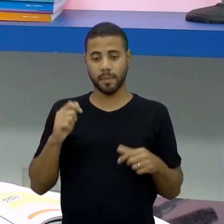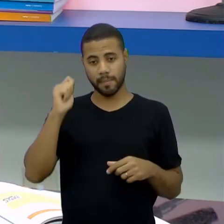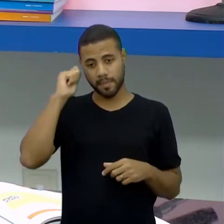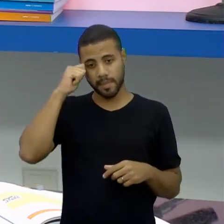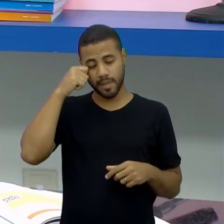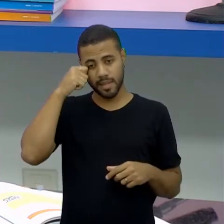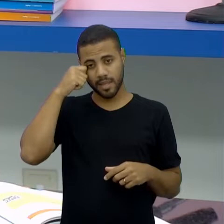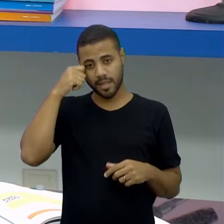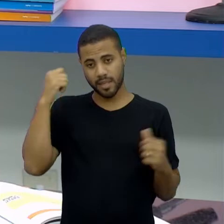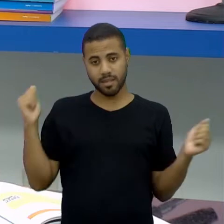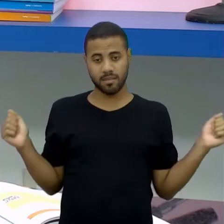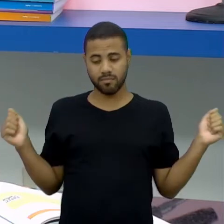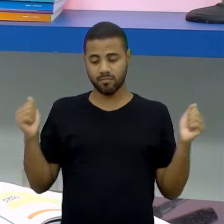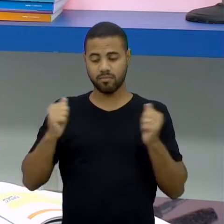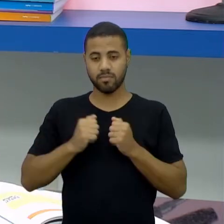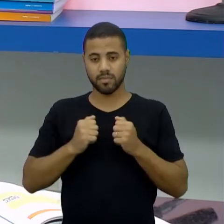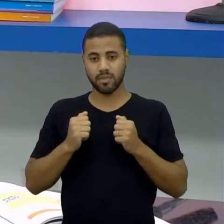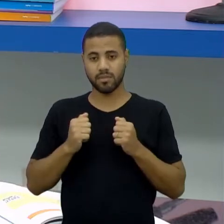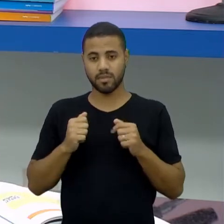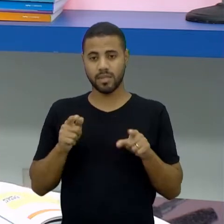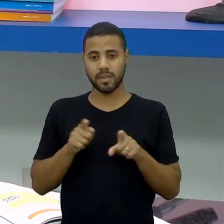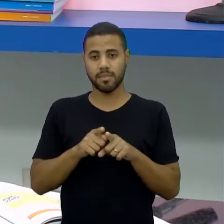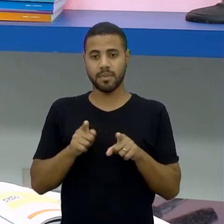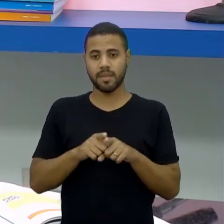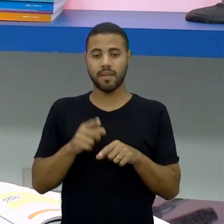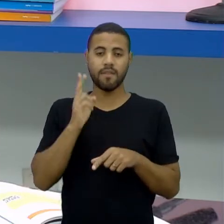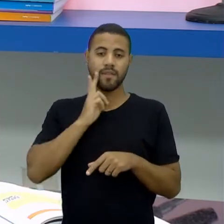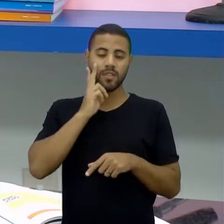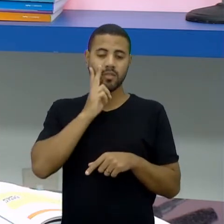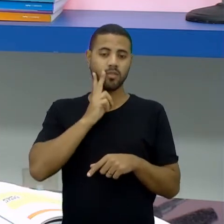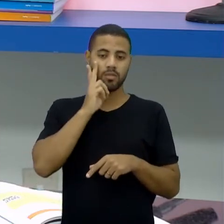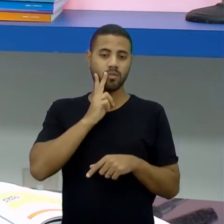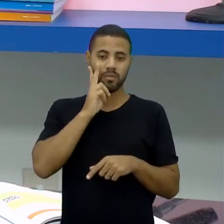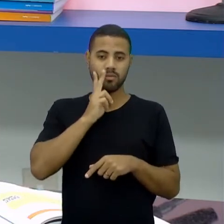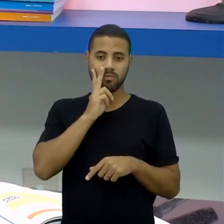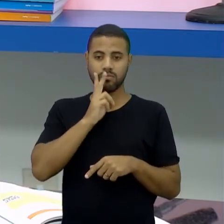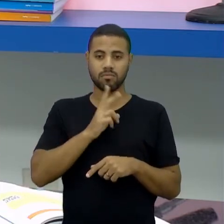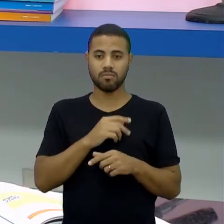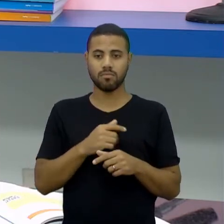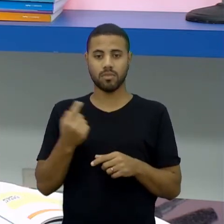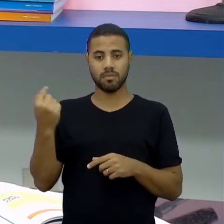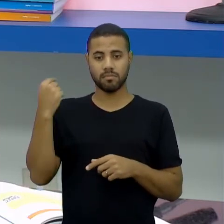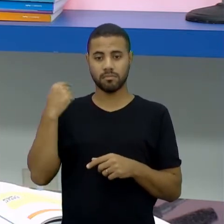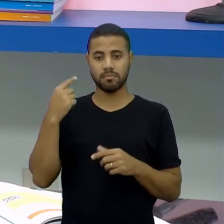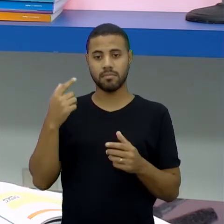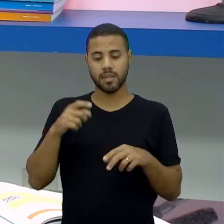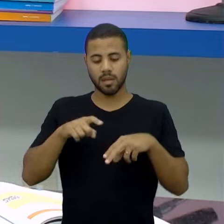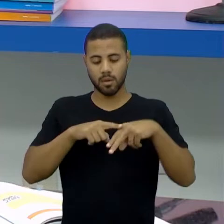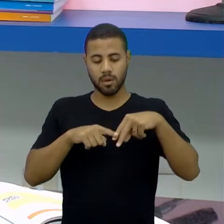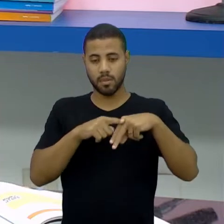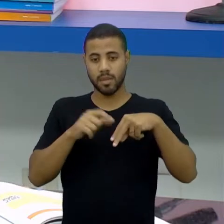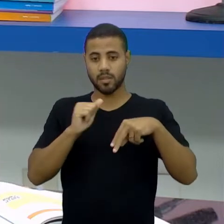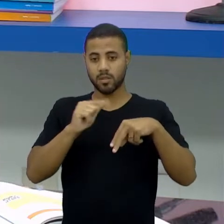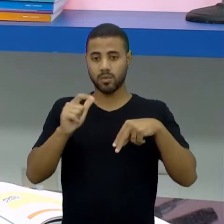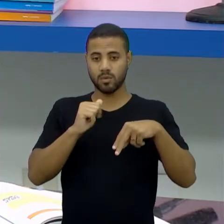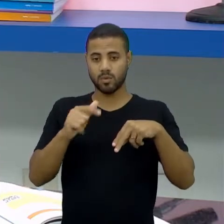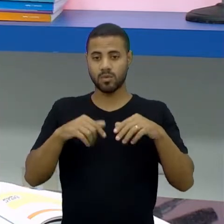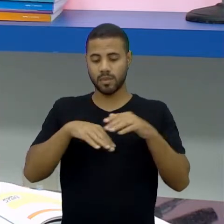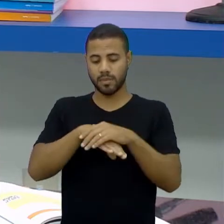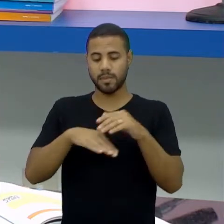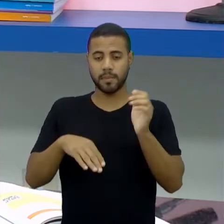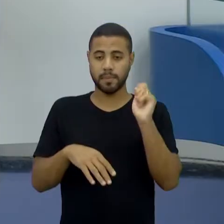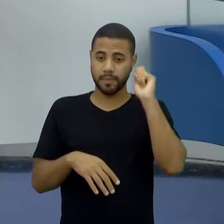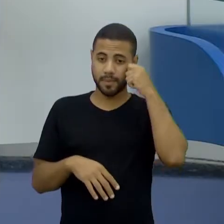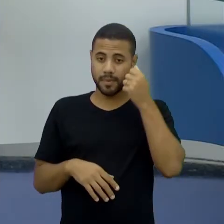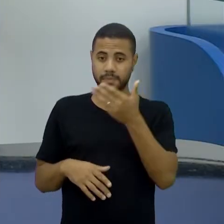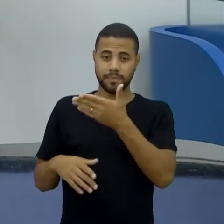por cima um casaquinho vinho, atrás da bancada calça jeans e tênis preto. E você,